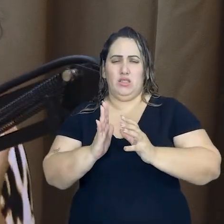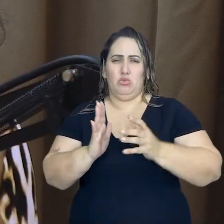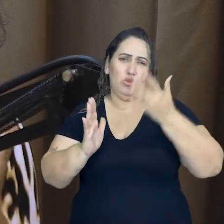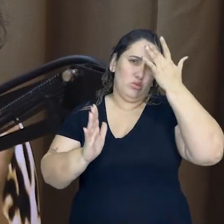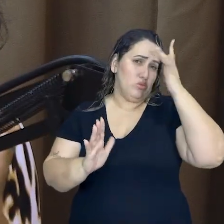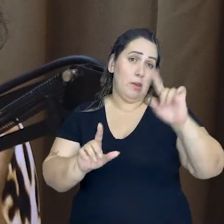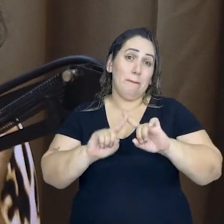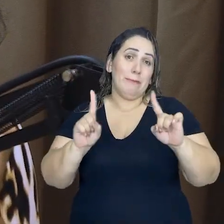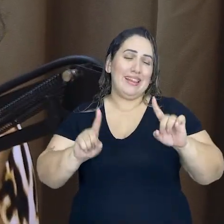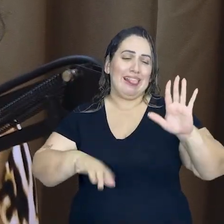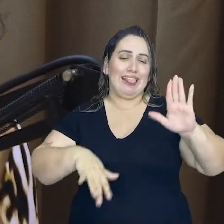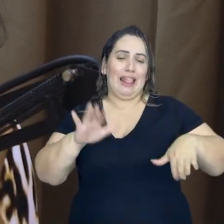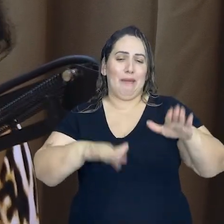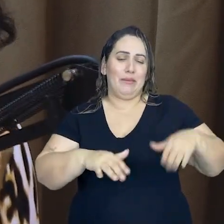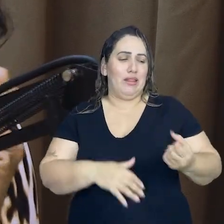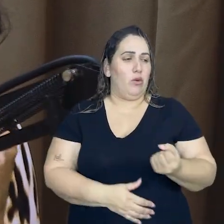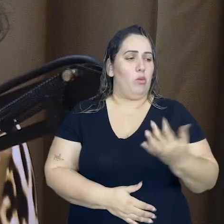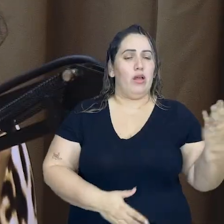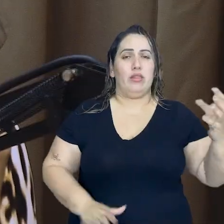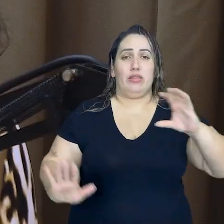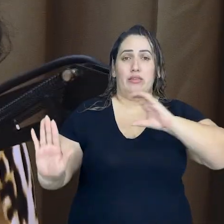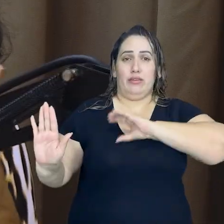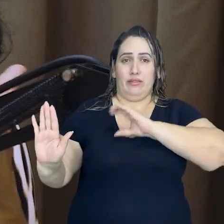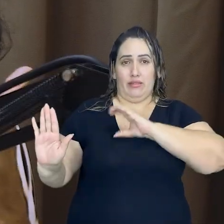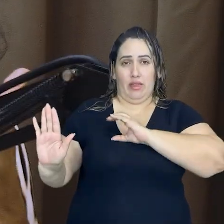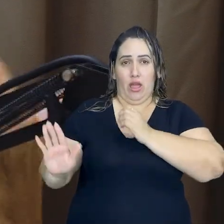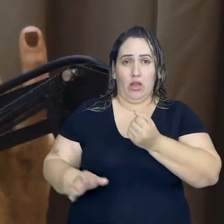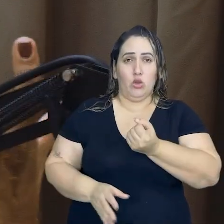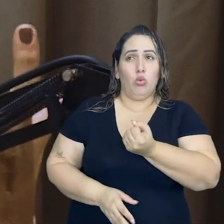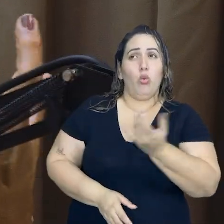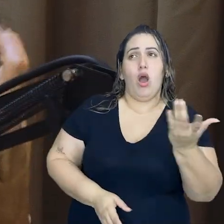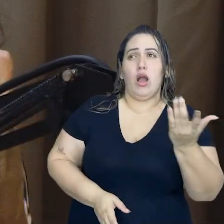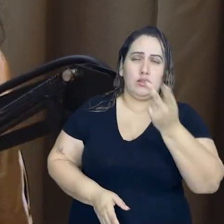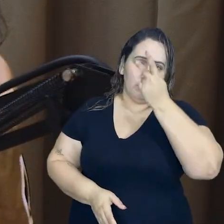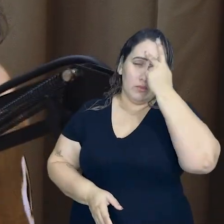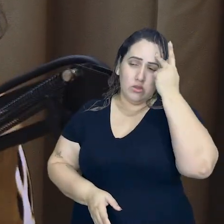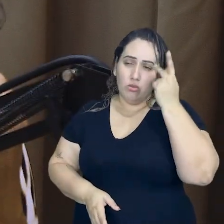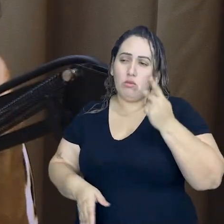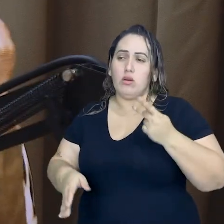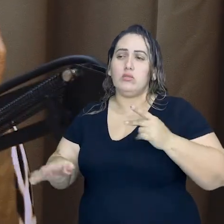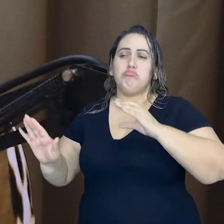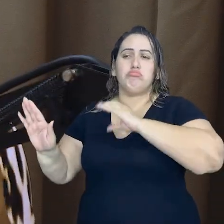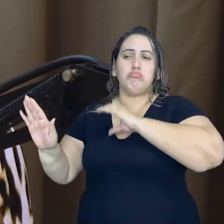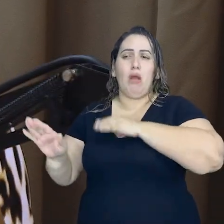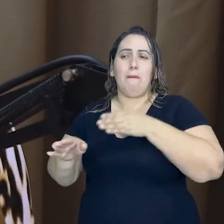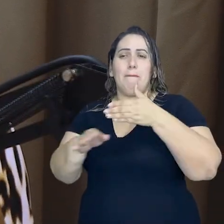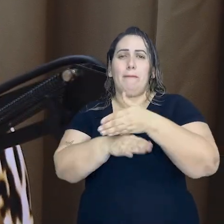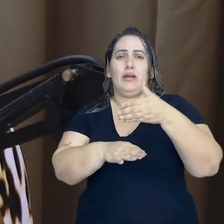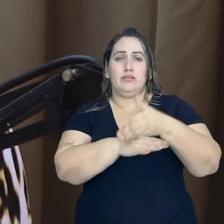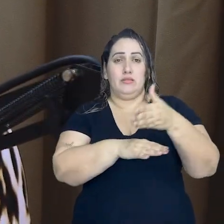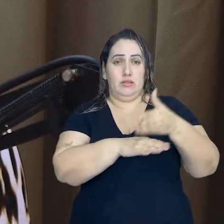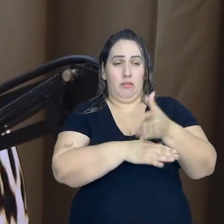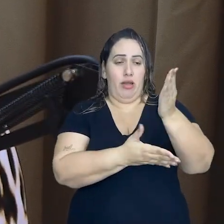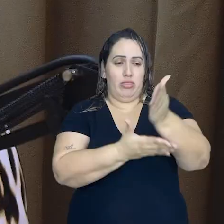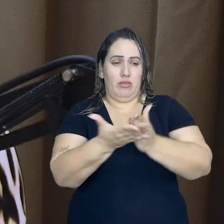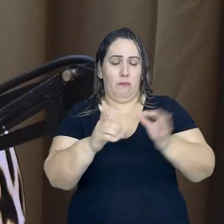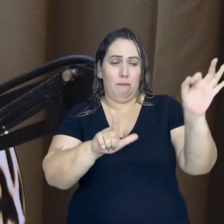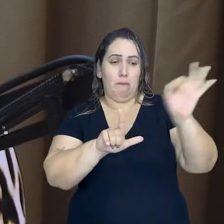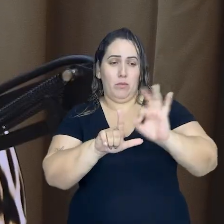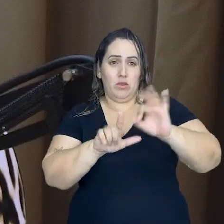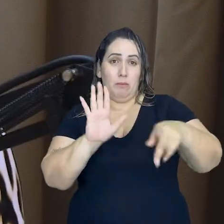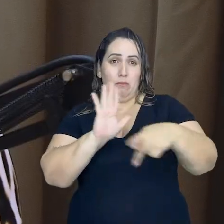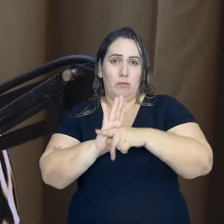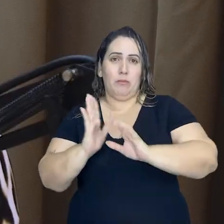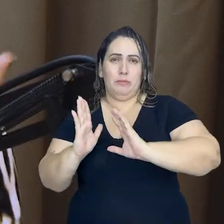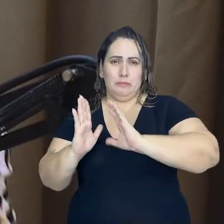né? Dos parlamentares, e eles vão receber da União. Este dinheiro de financiamento de